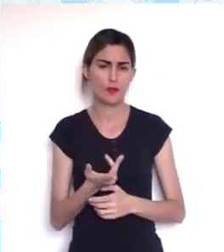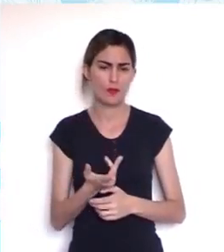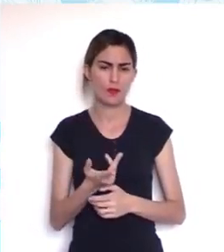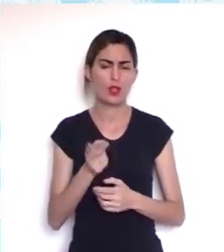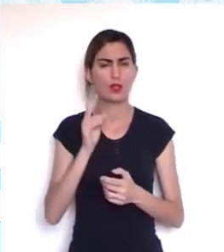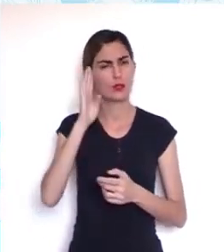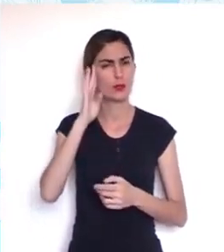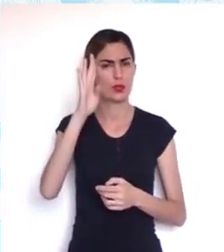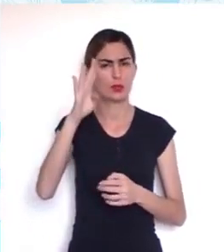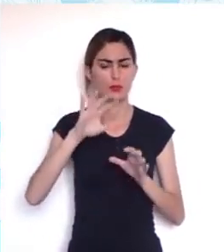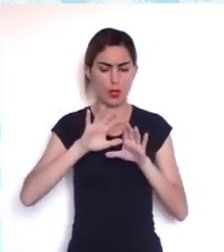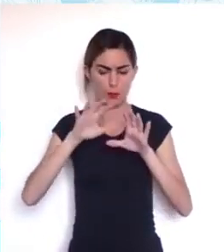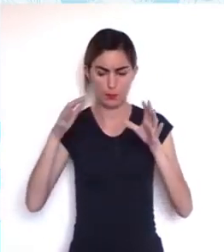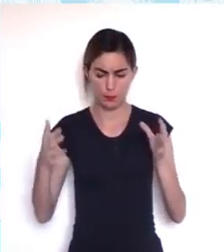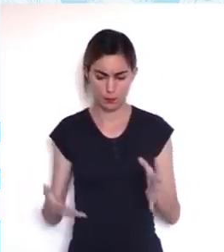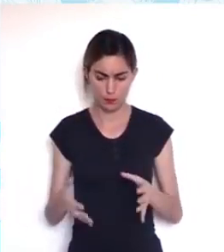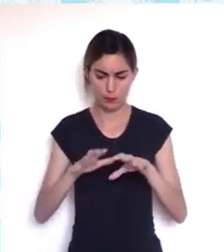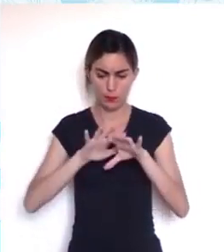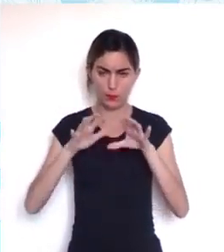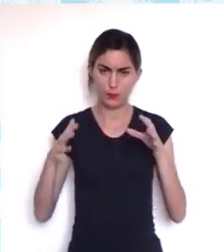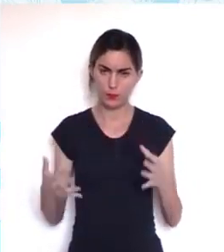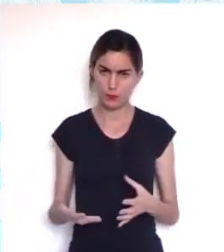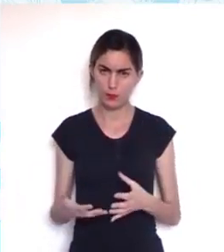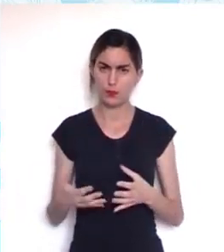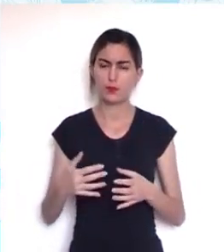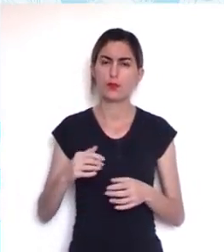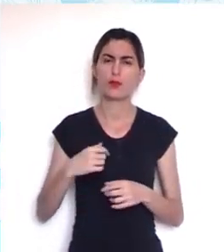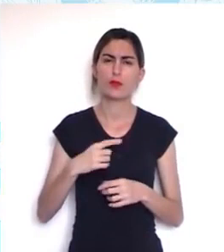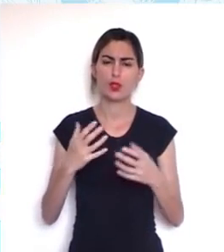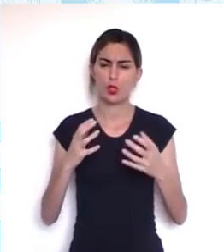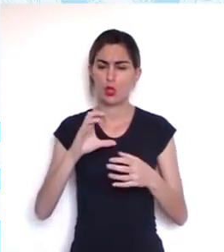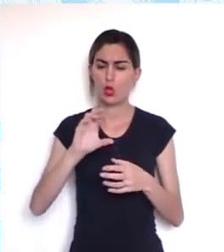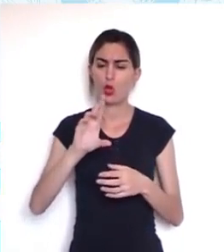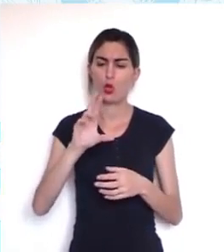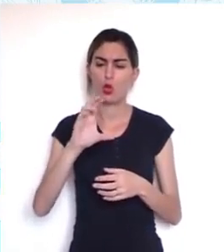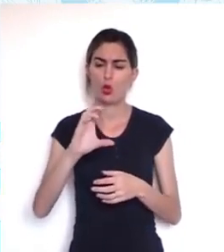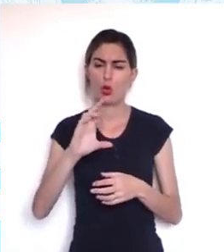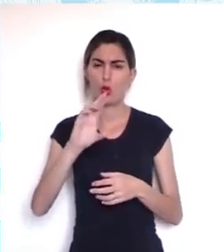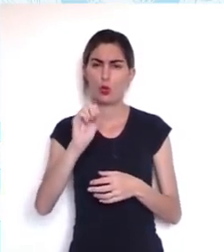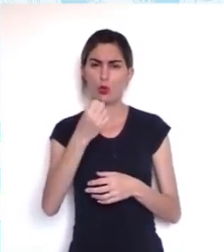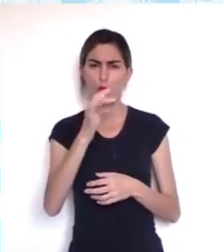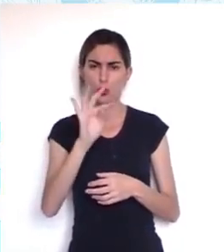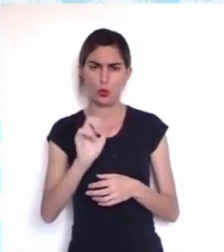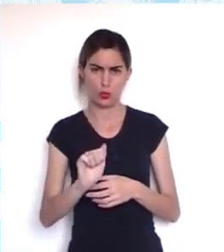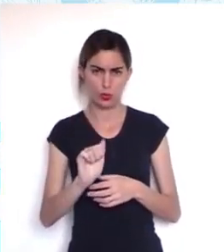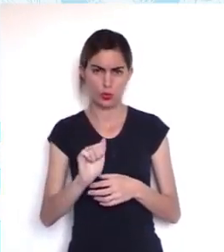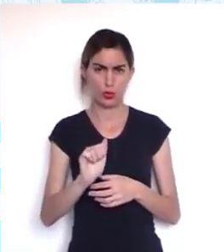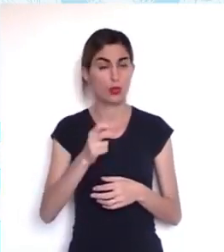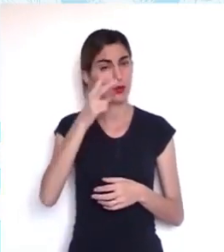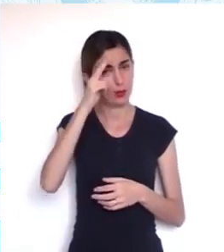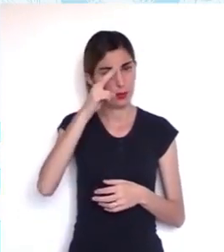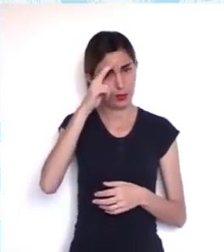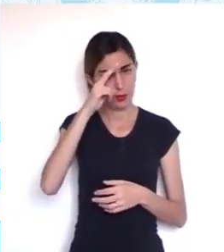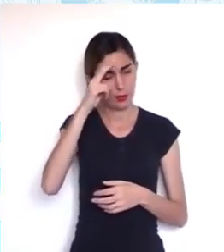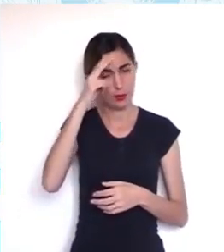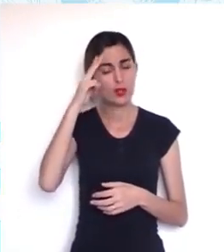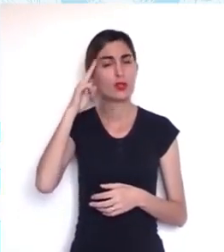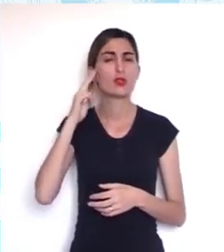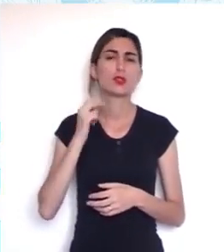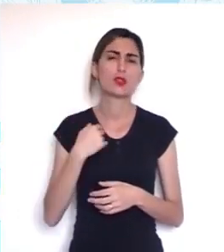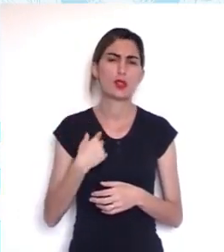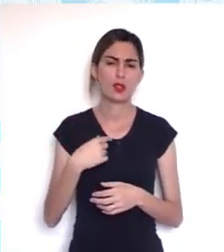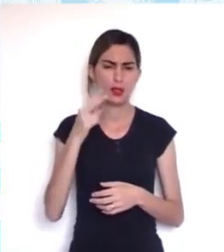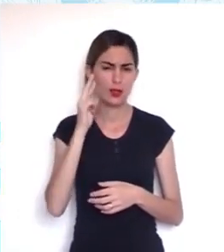se fala das principais camadas. Então eu comecei a falar sobre a crosta terrestre. E disse a vocês,